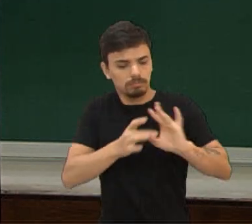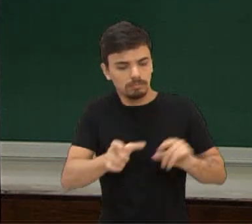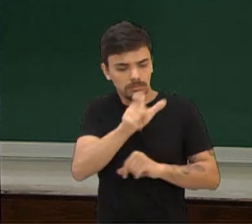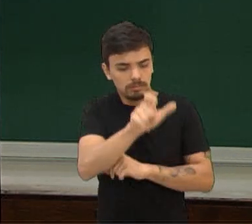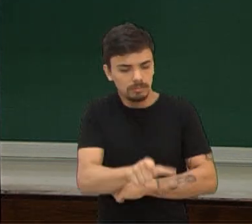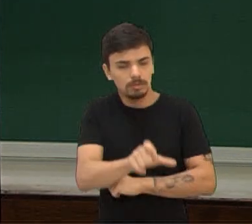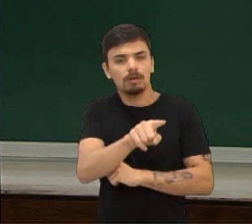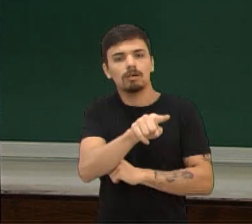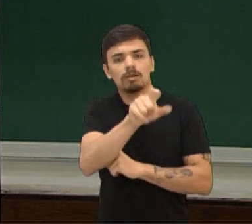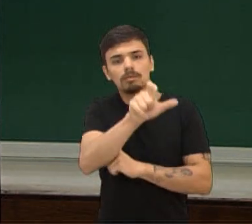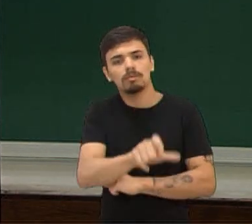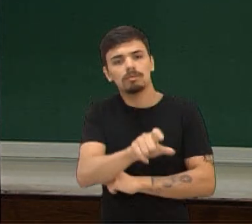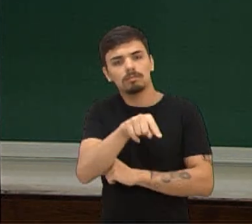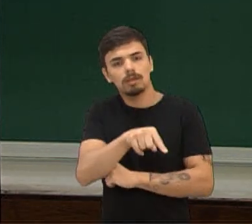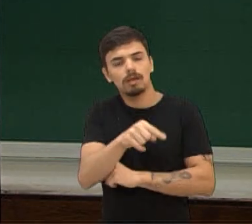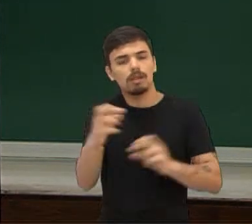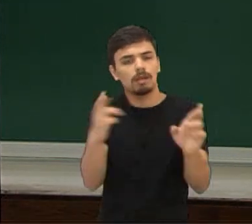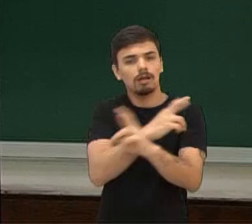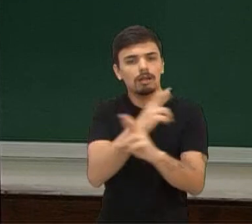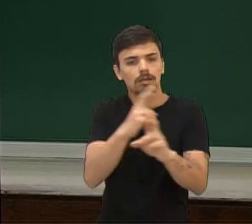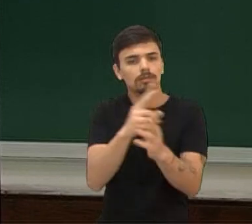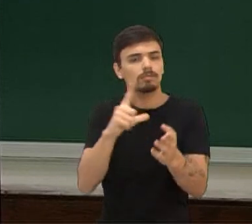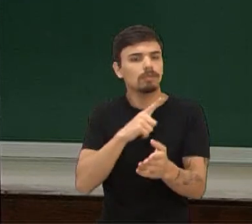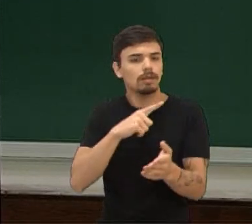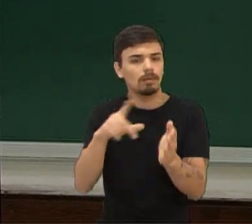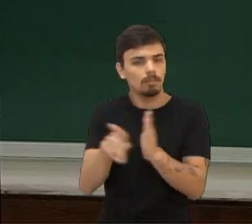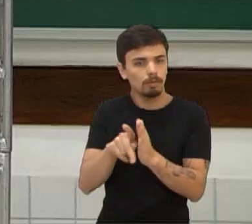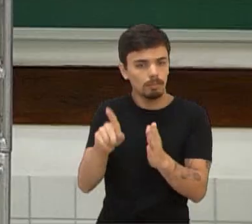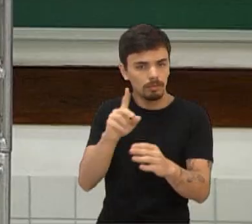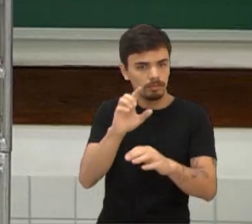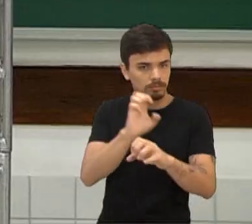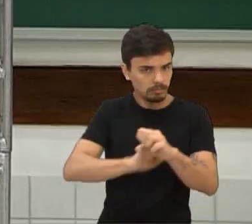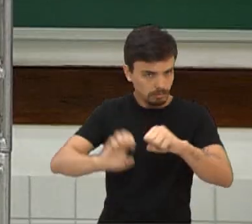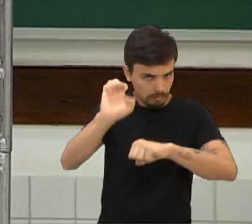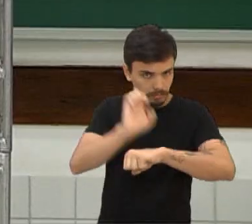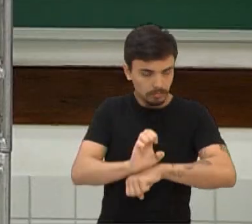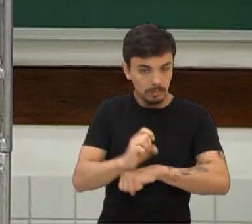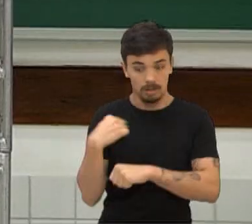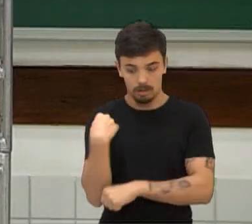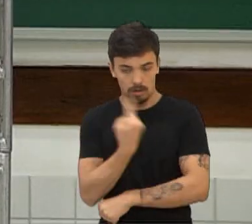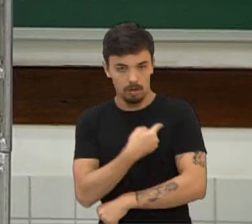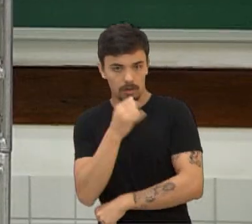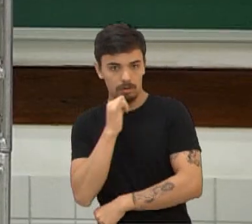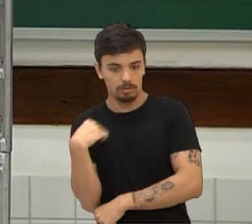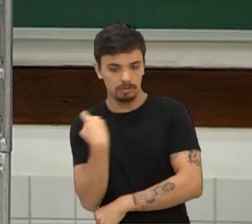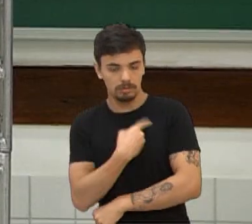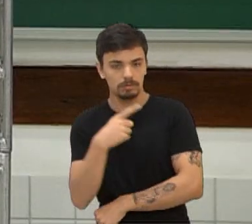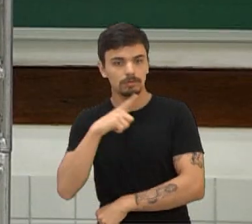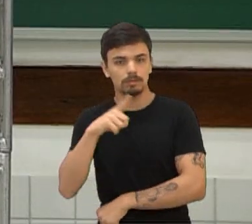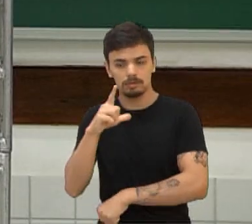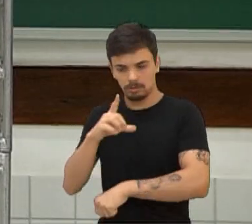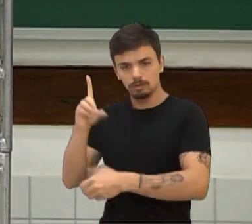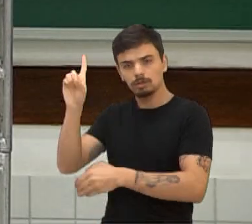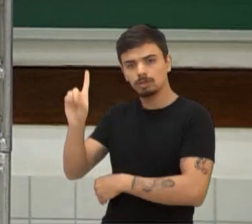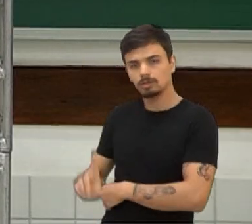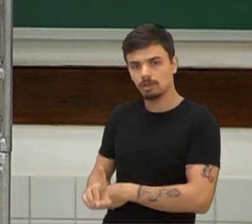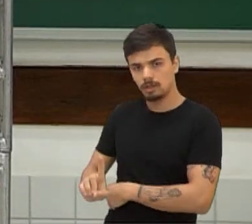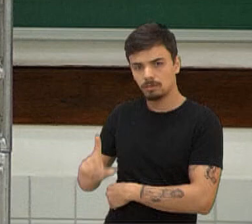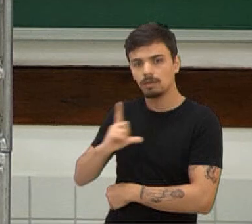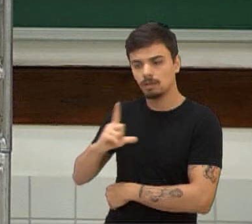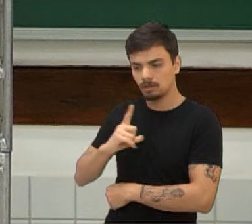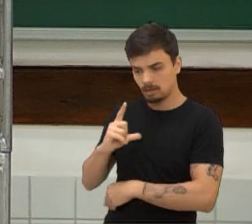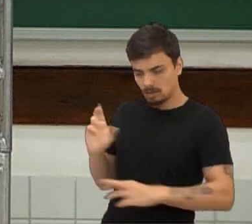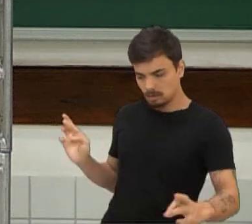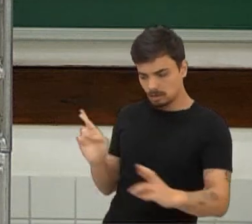na relação que o indivíduo mantém com o Estado. Então, por exemplo, nós temos determinados direitos e esses direitos existem na nossa relação